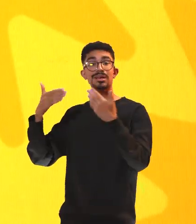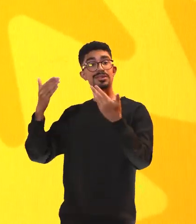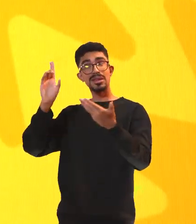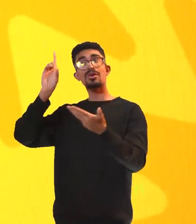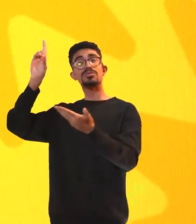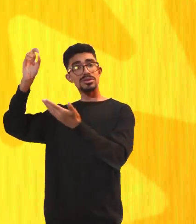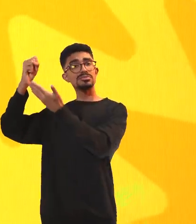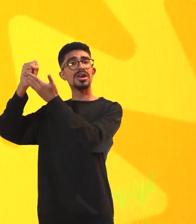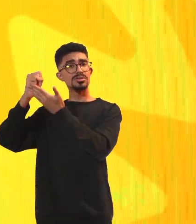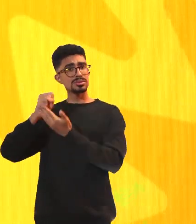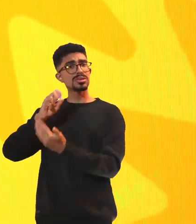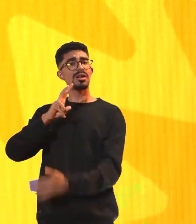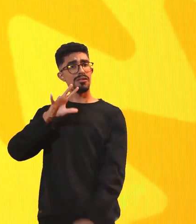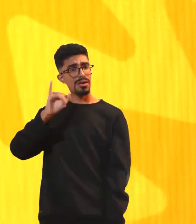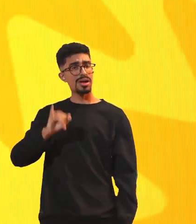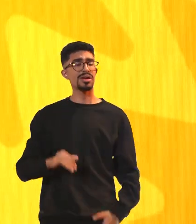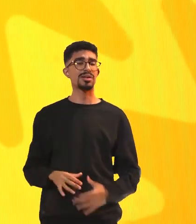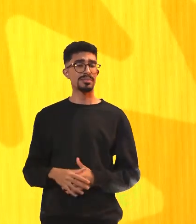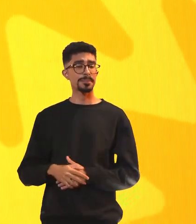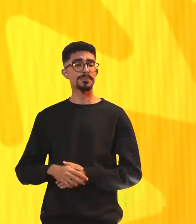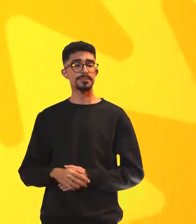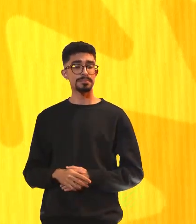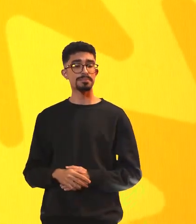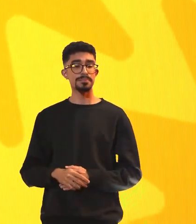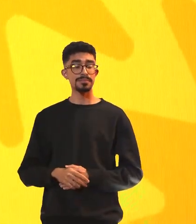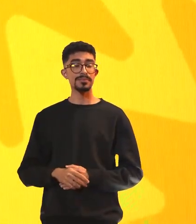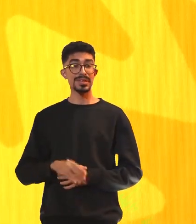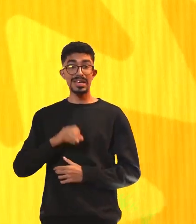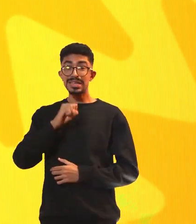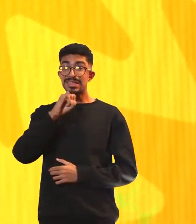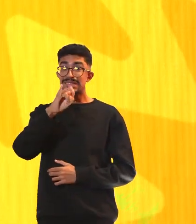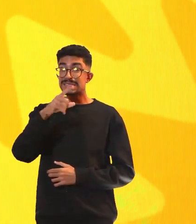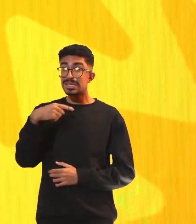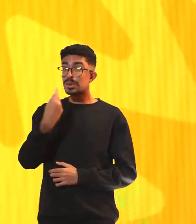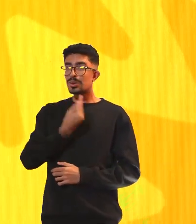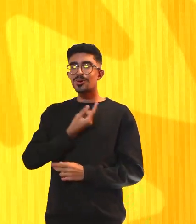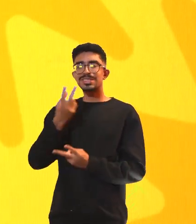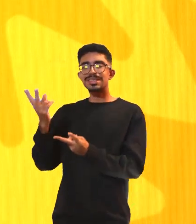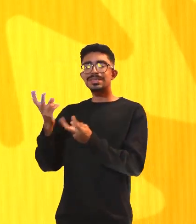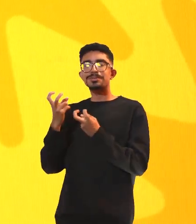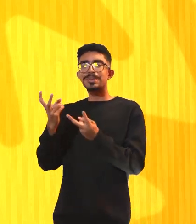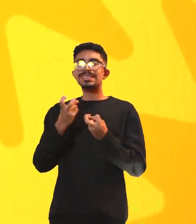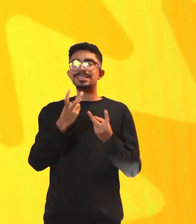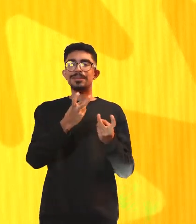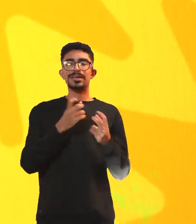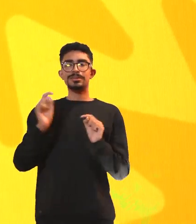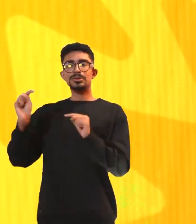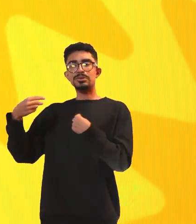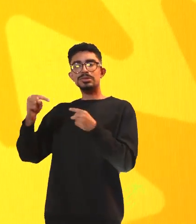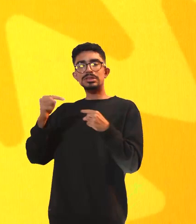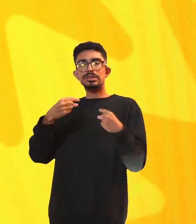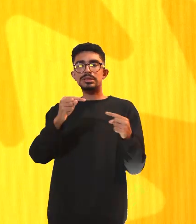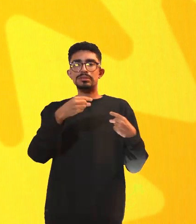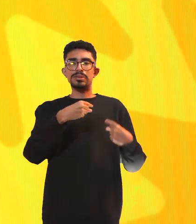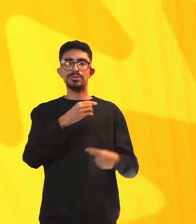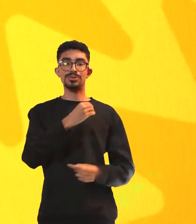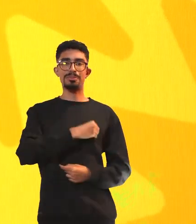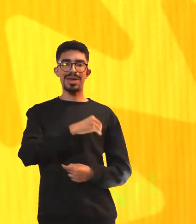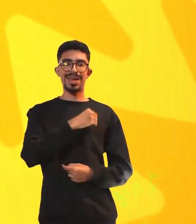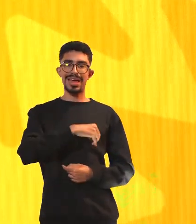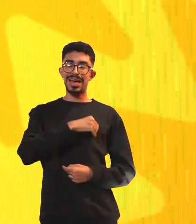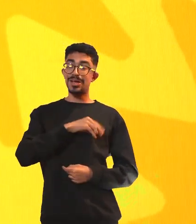muito parecida. E se a gente não corta, não está sensível, não está atento e não corta, vai dar ruim. Olha só o que